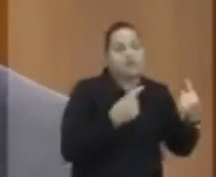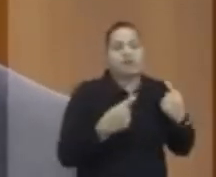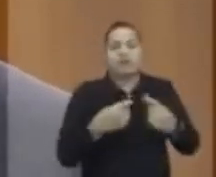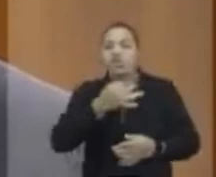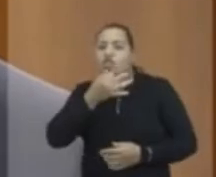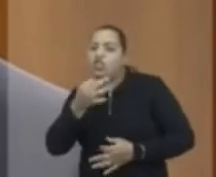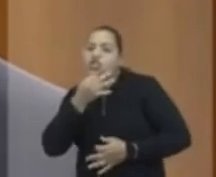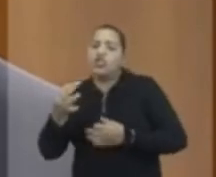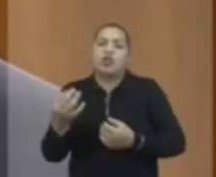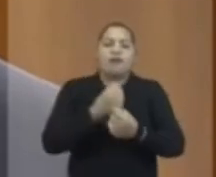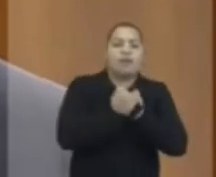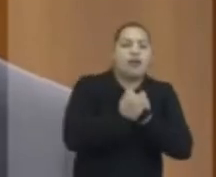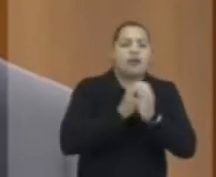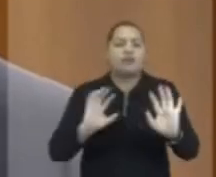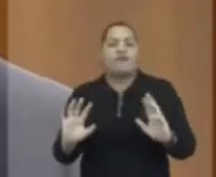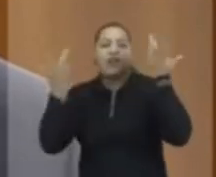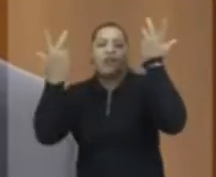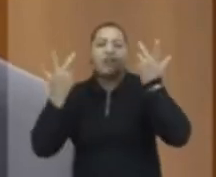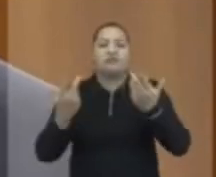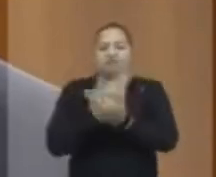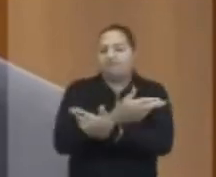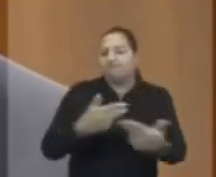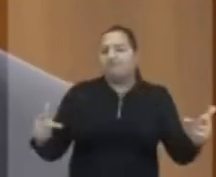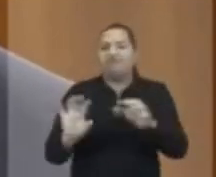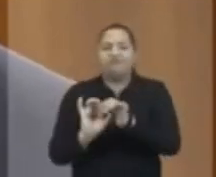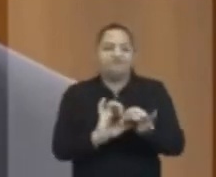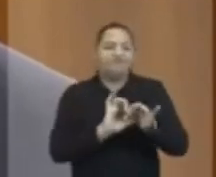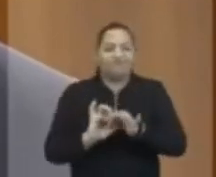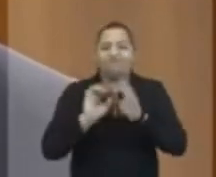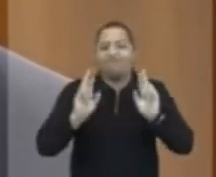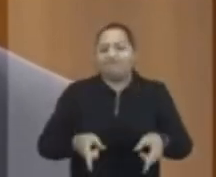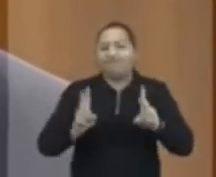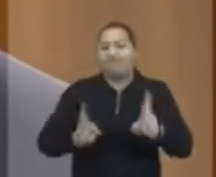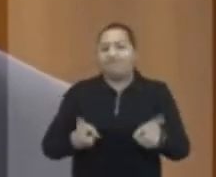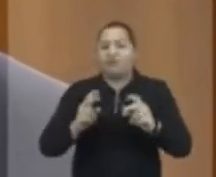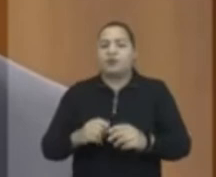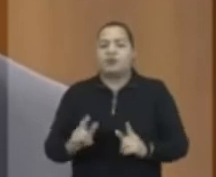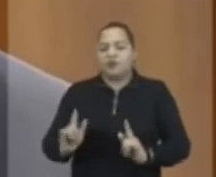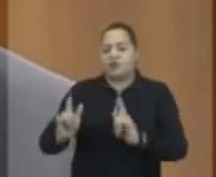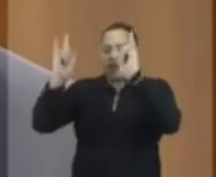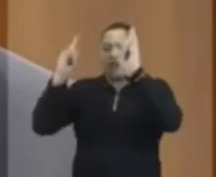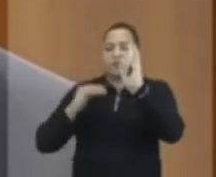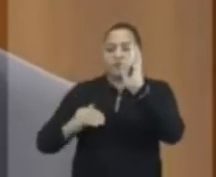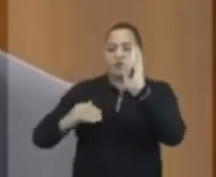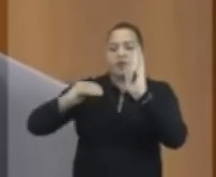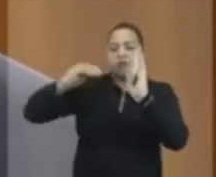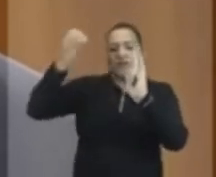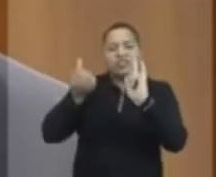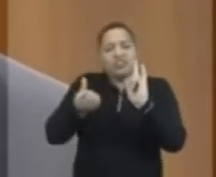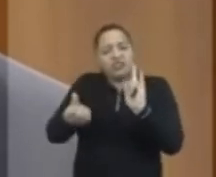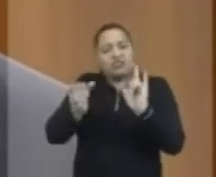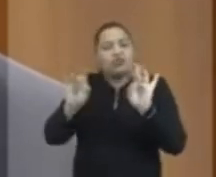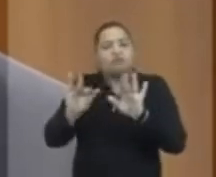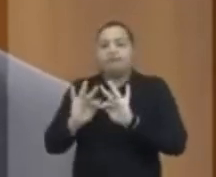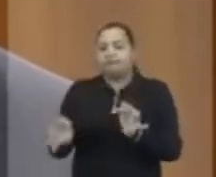nas festas, nas comemorações. O prédio é muito mais do que 6 andares, é muito mais do que